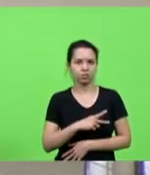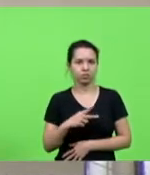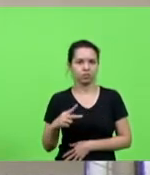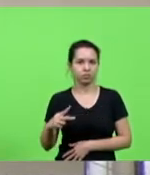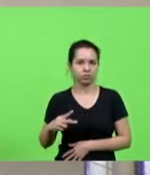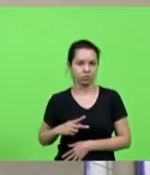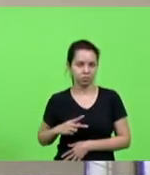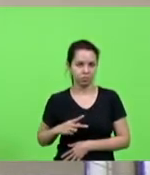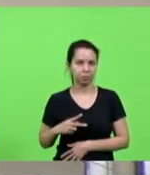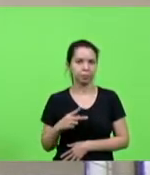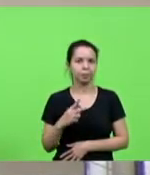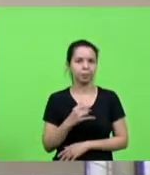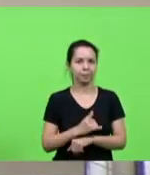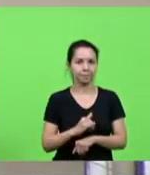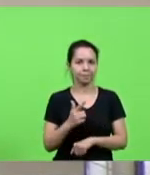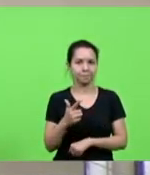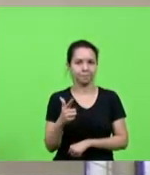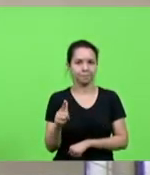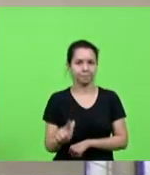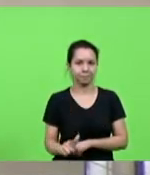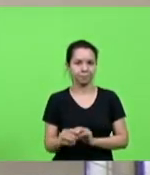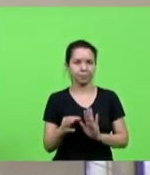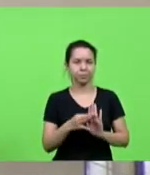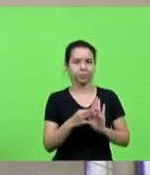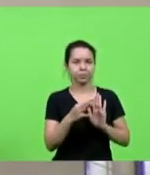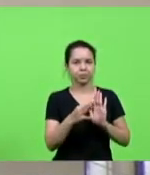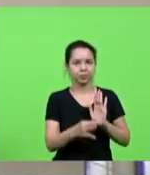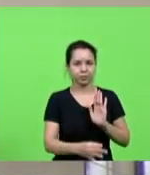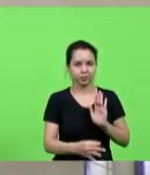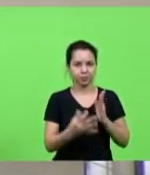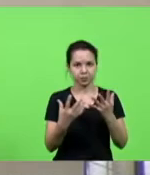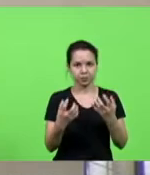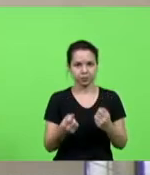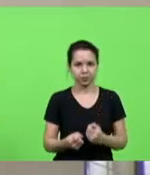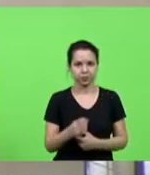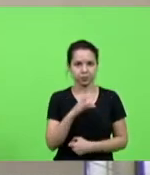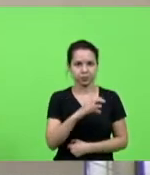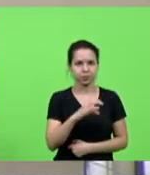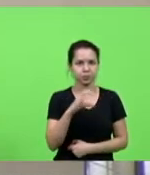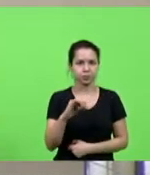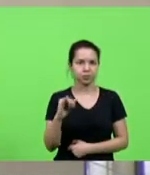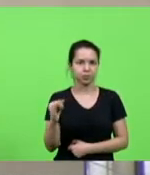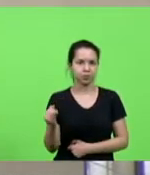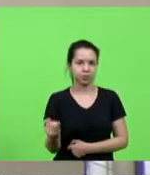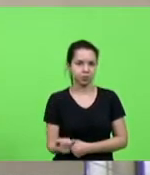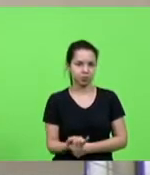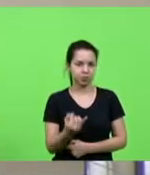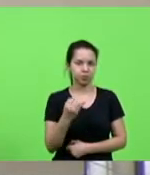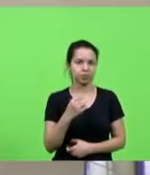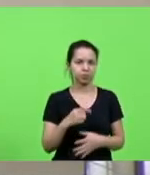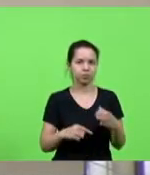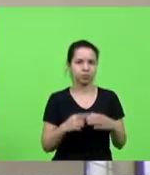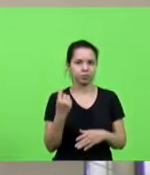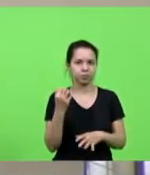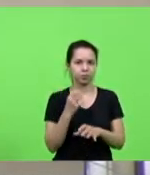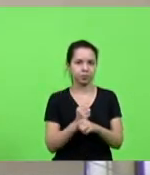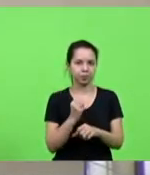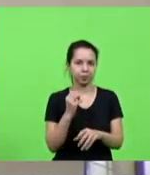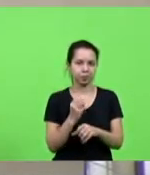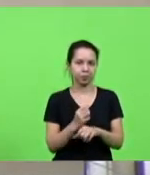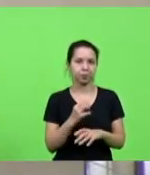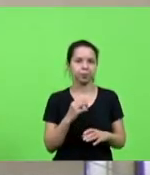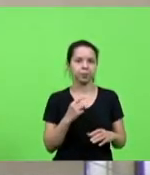outras providências. Com pareceres favoráveis das comissões de Constituição e Justiça, Comissão de Finanças e Tributação e Comissão de